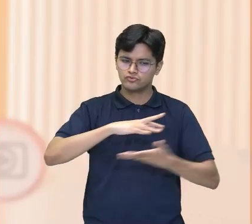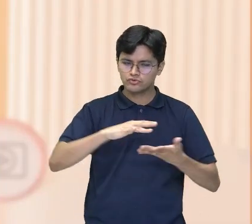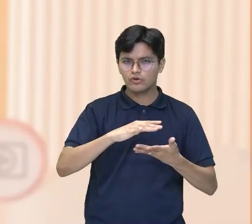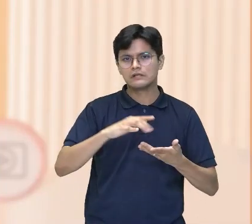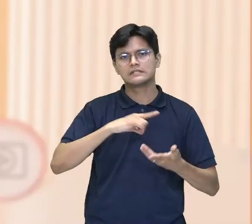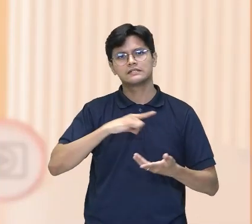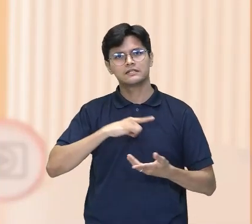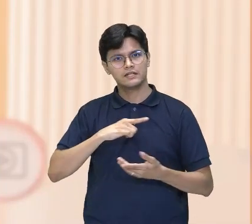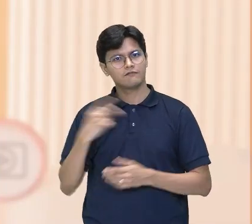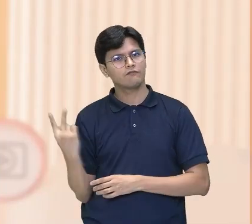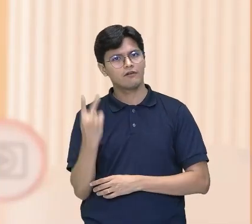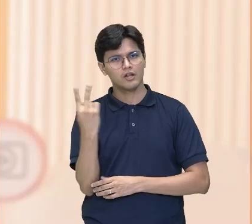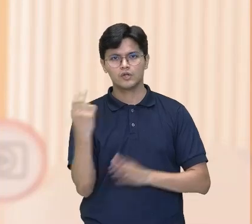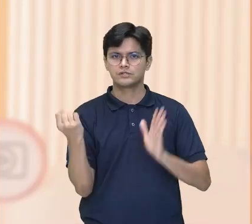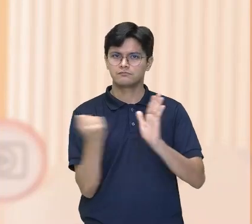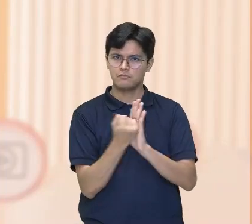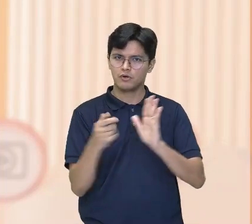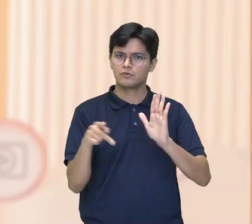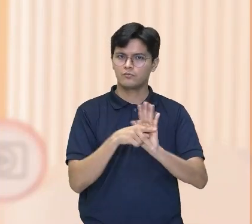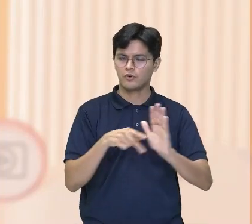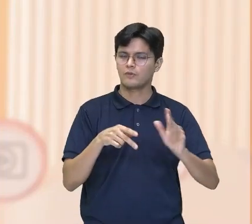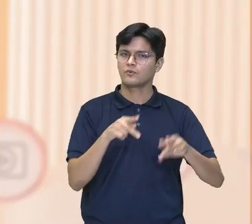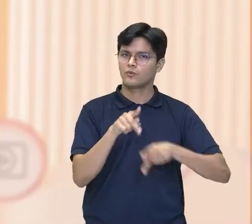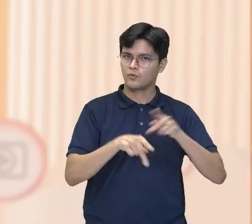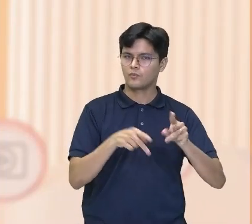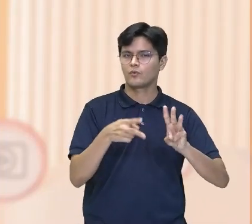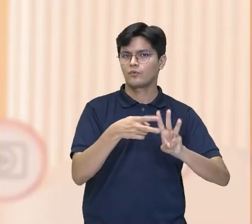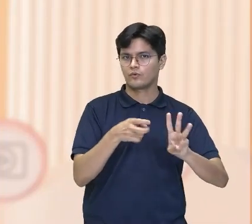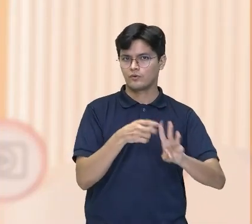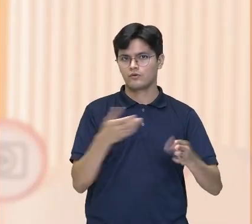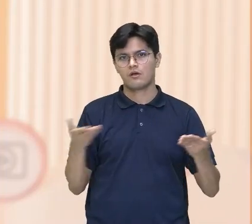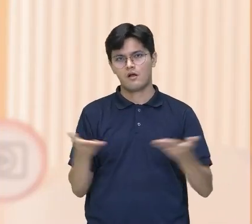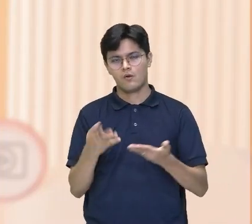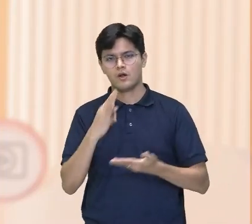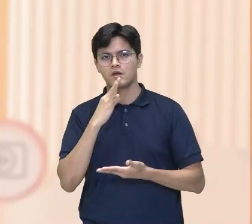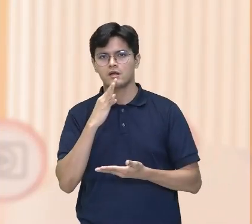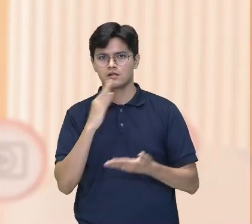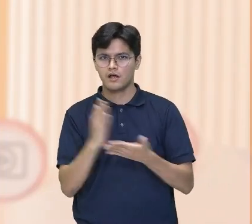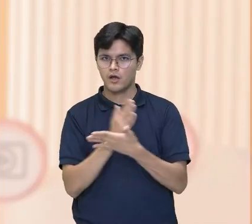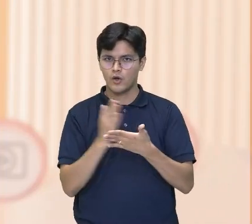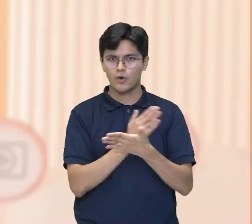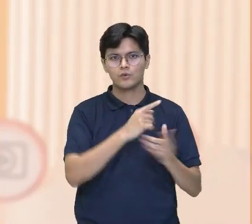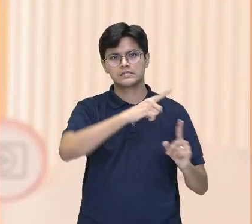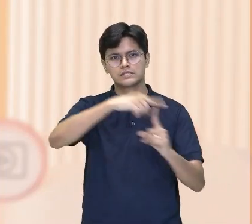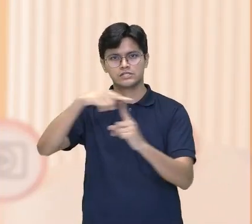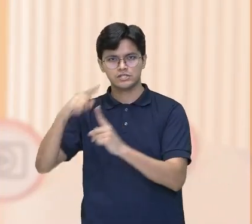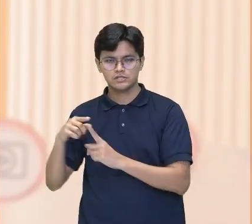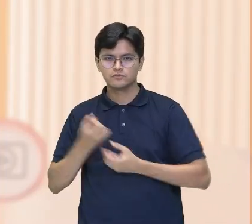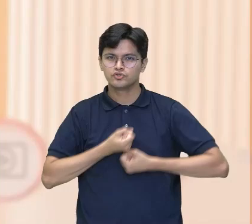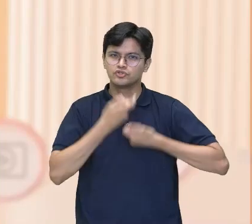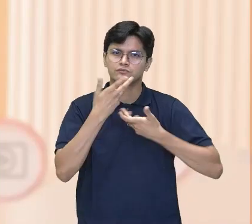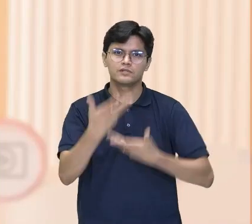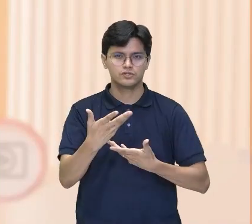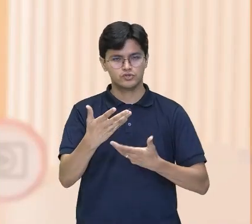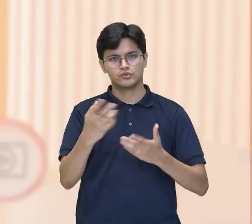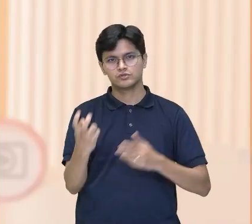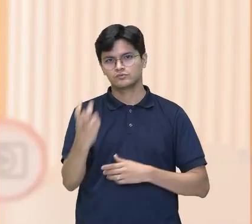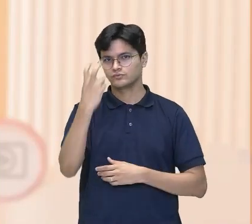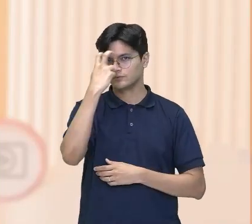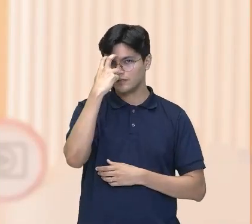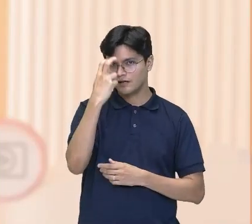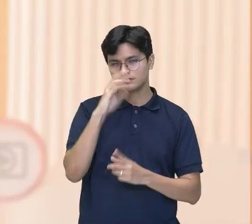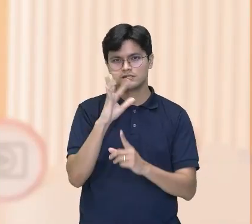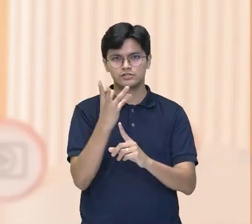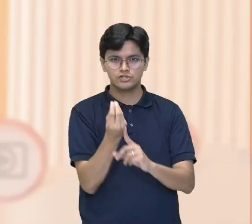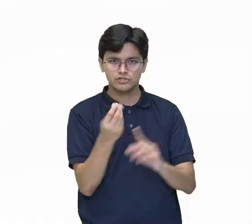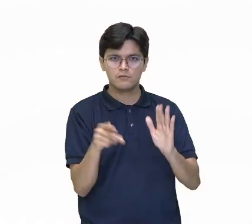aquele povo. Então vamos conhecer agora alguns tipos de manifestações culturais e artísticas dos